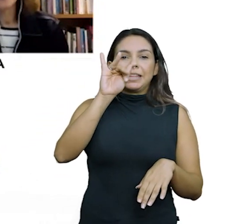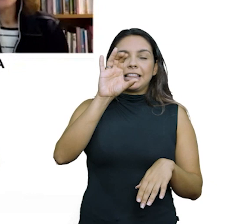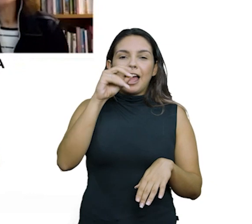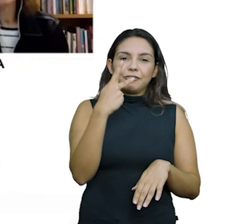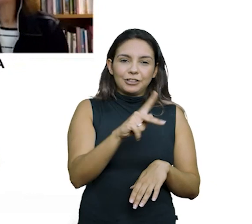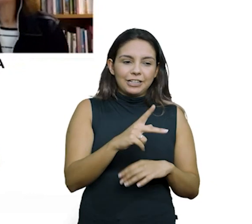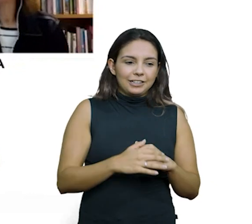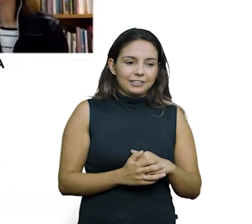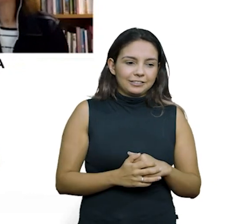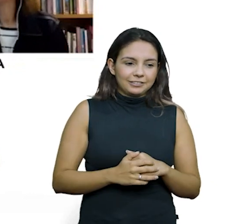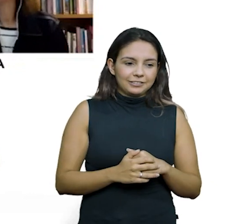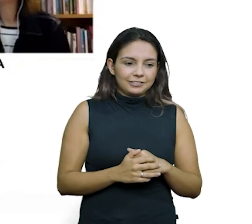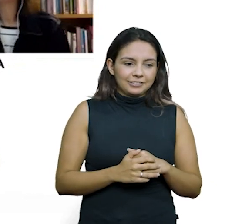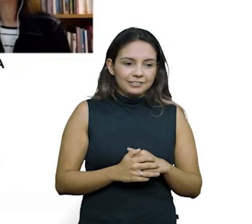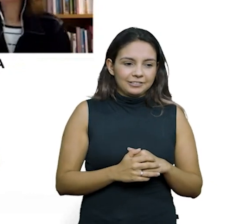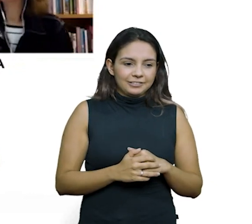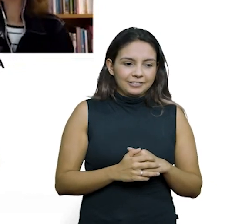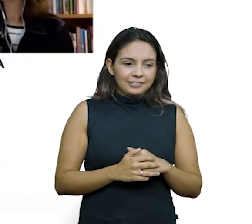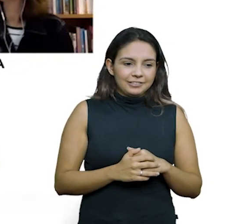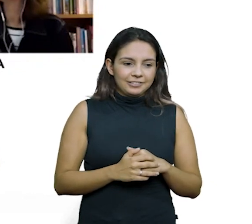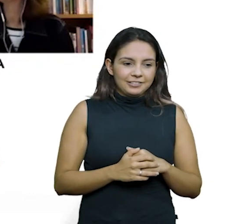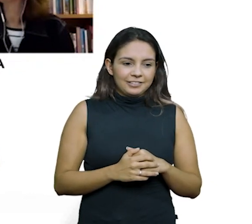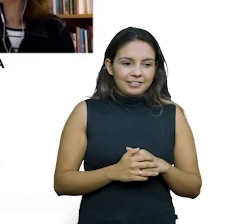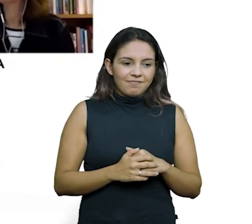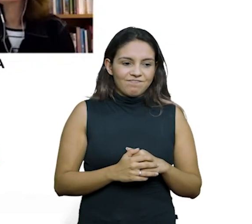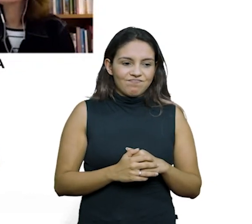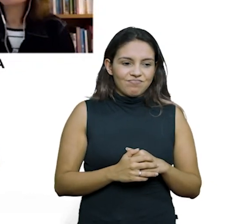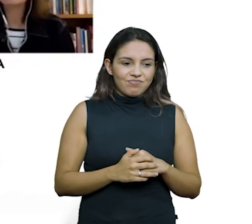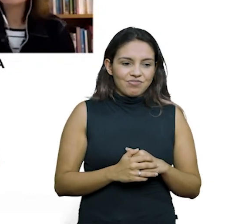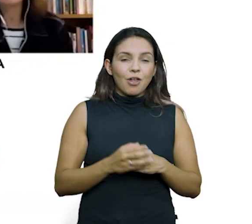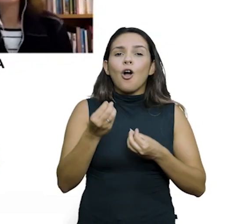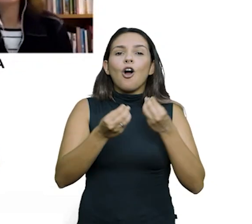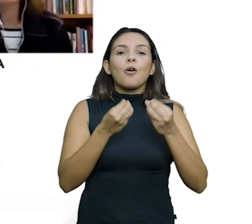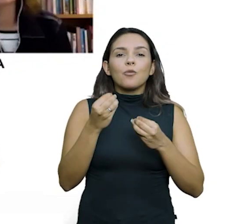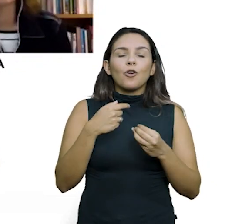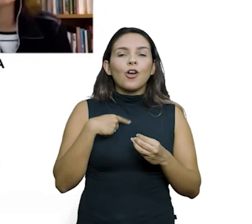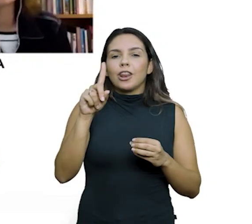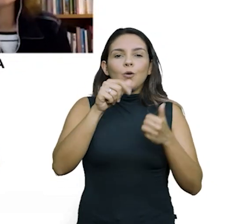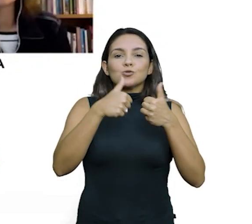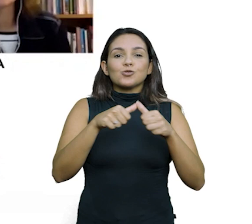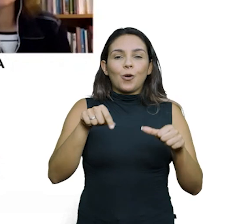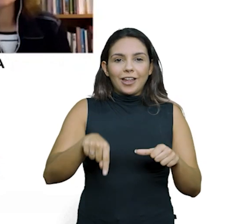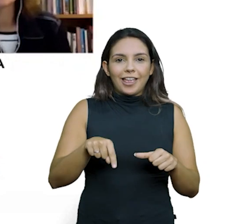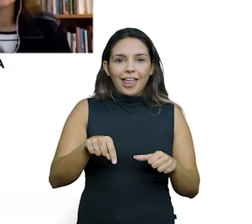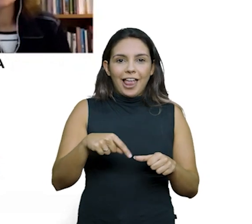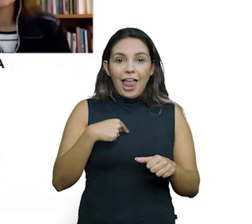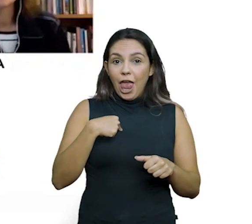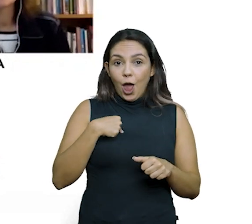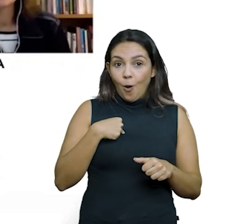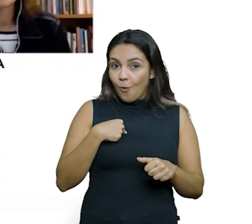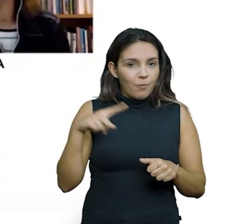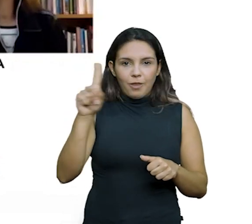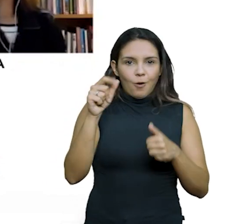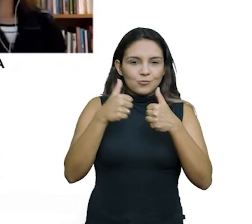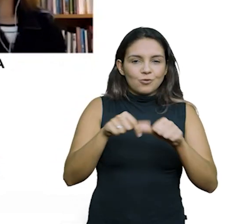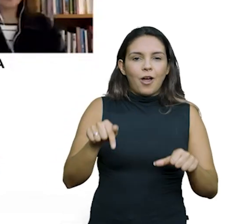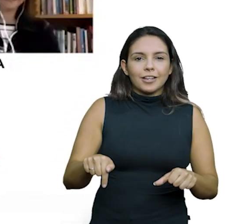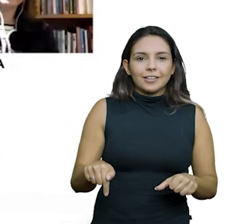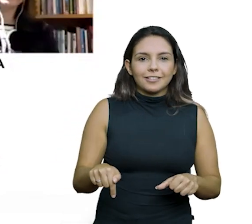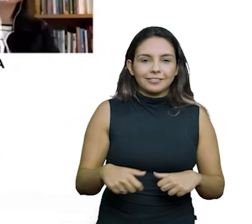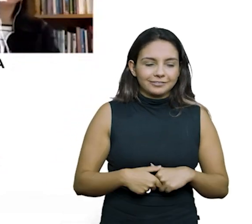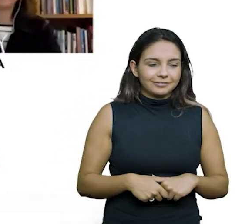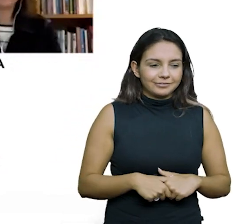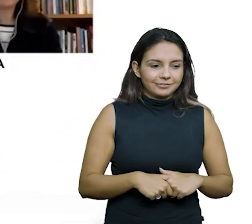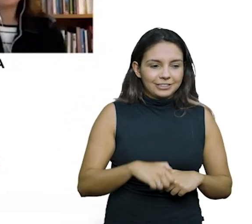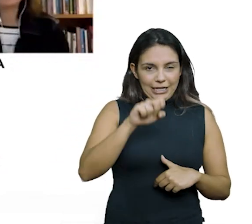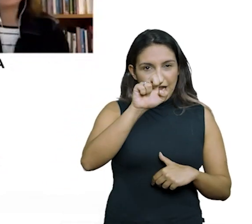É mesmo? Lembra? Eu sabia. Como é que é, Afonso? Eu não estou aqui. Eu não estou aqui. É